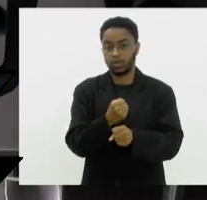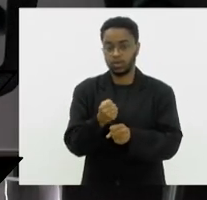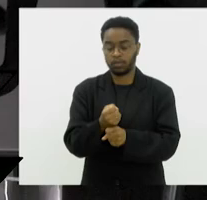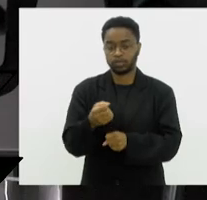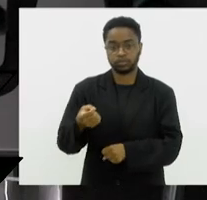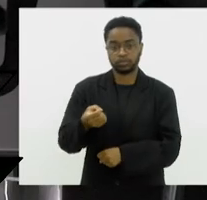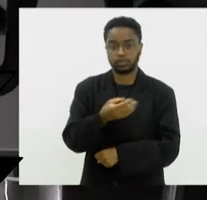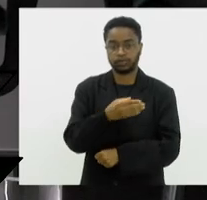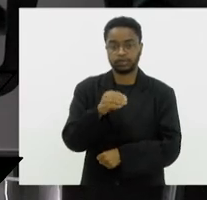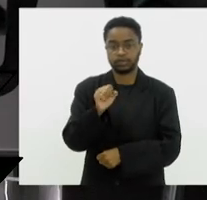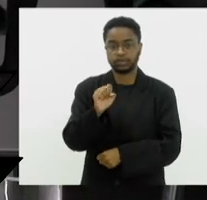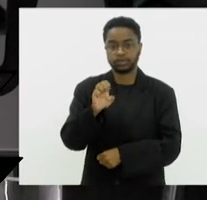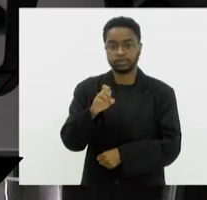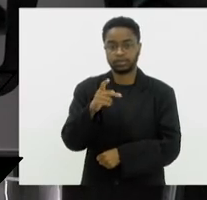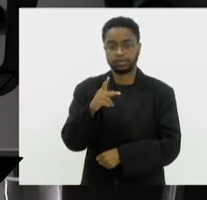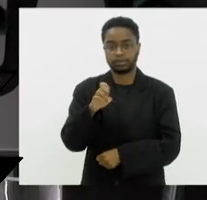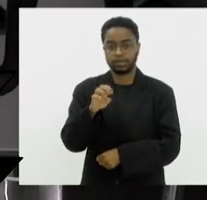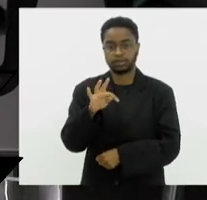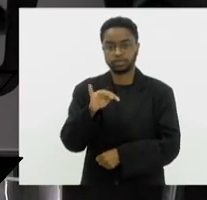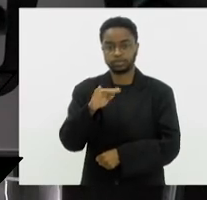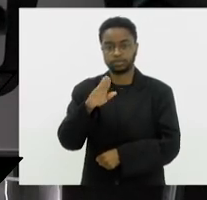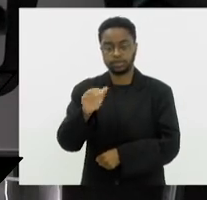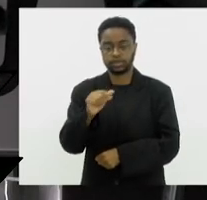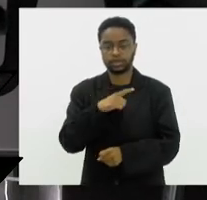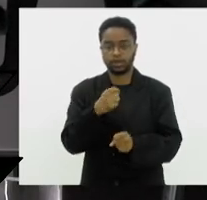Sepitiba, reforma de uma praça.